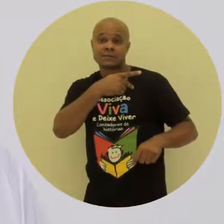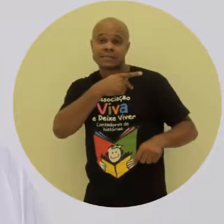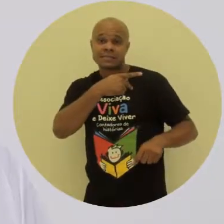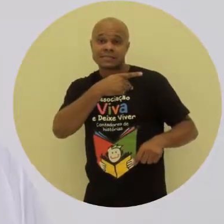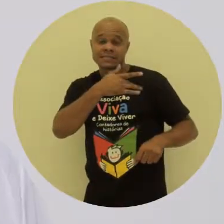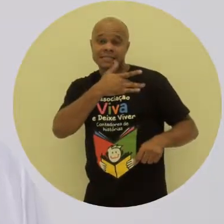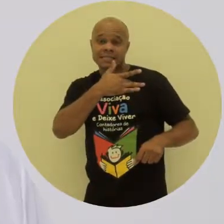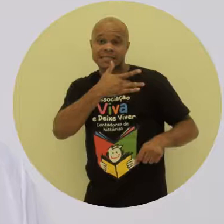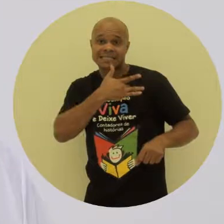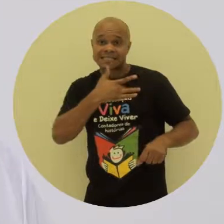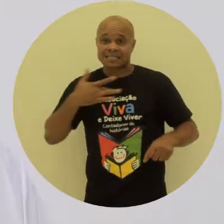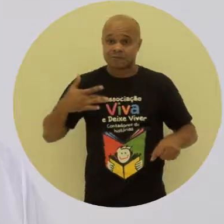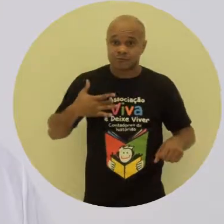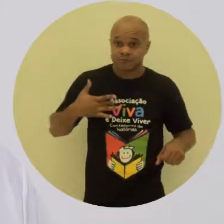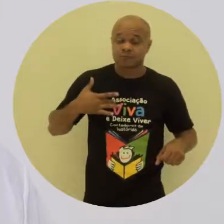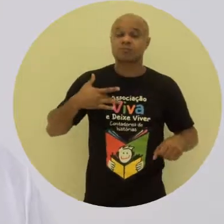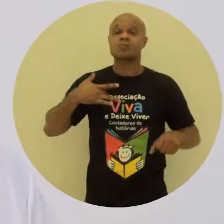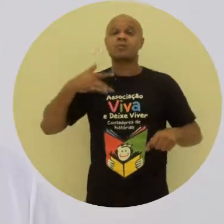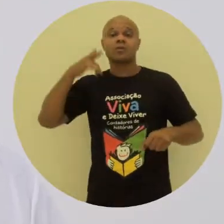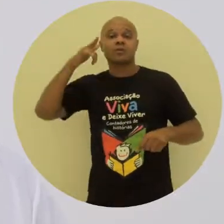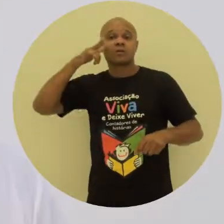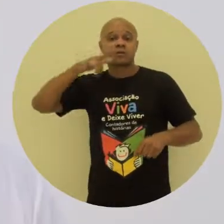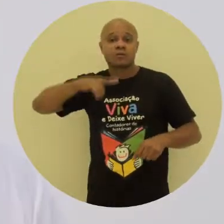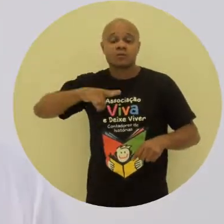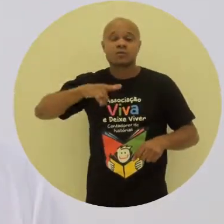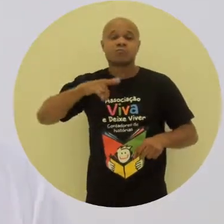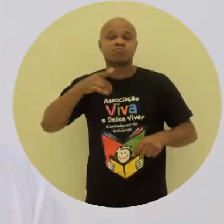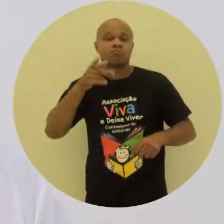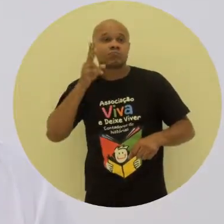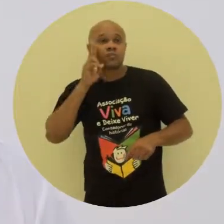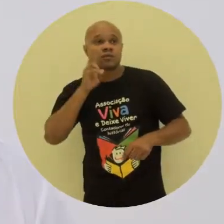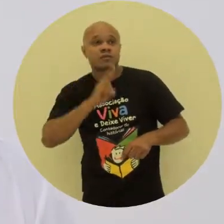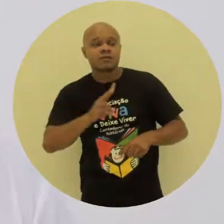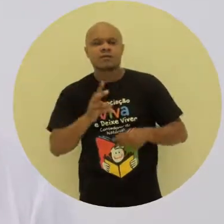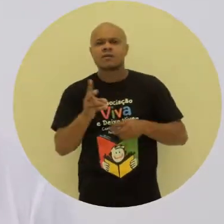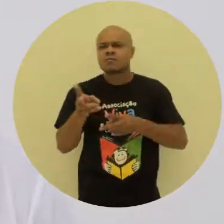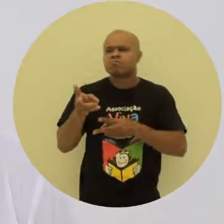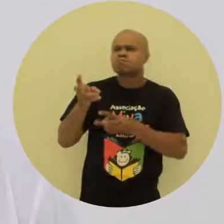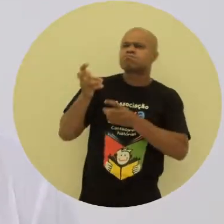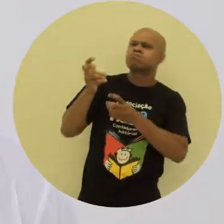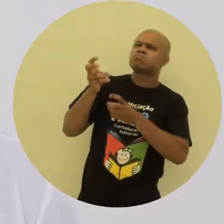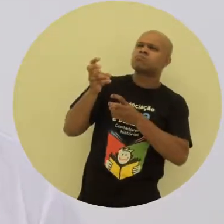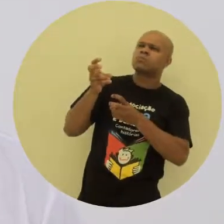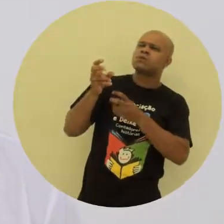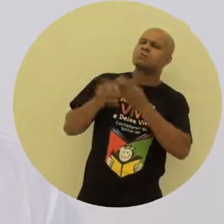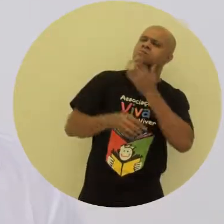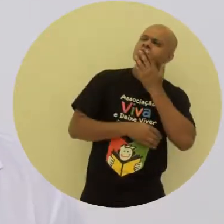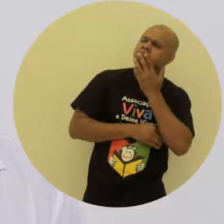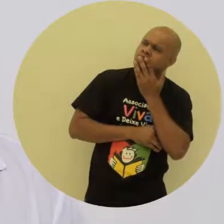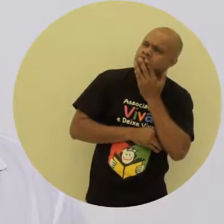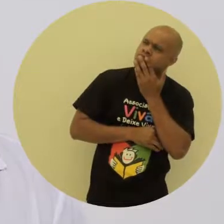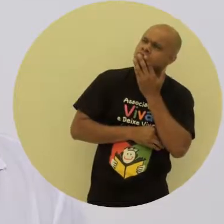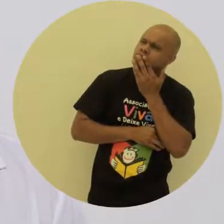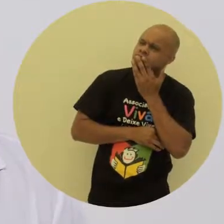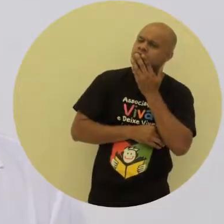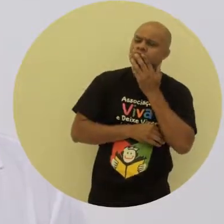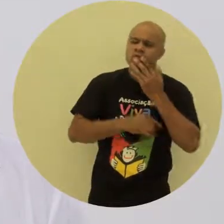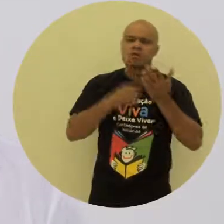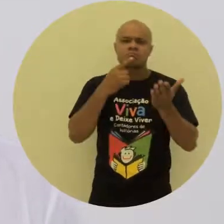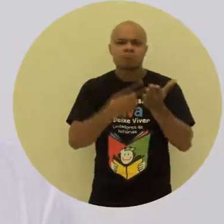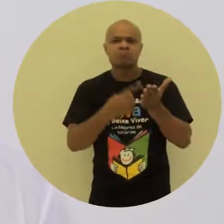saúde ao enxergar como ele percebe, né,